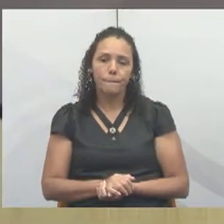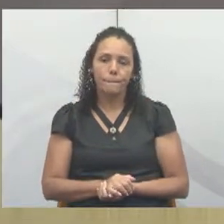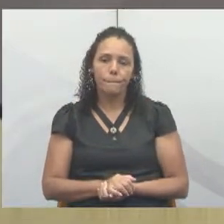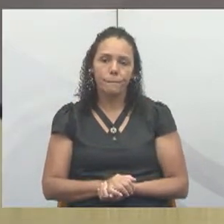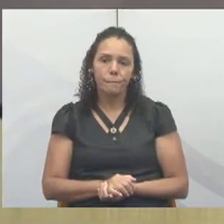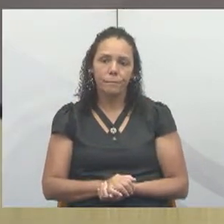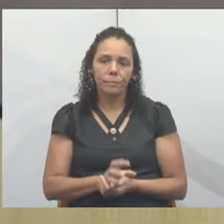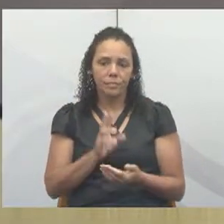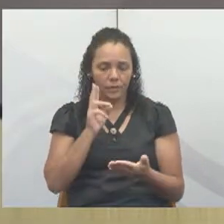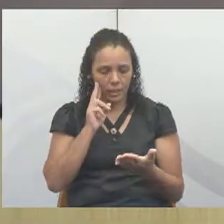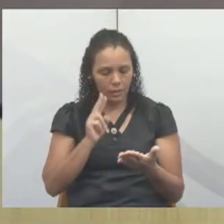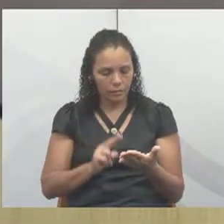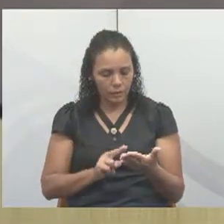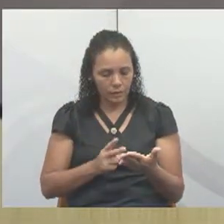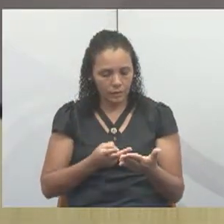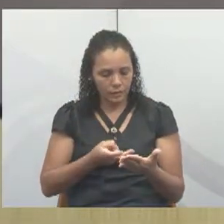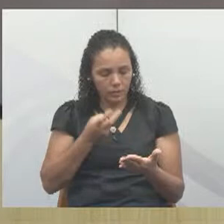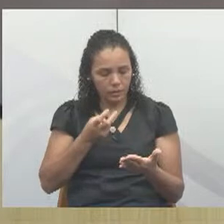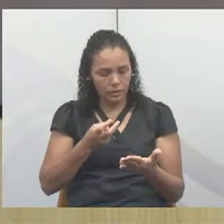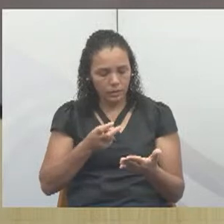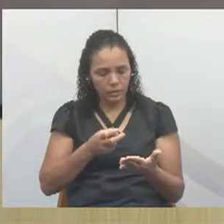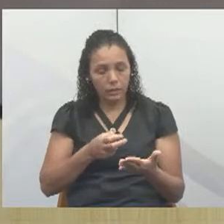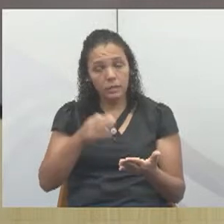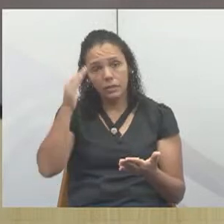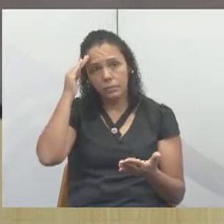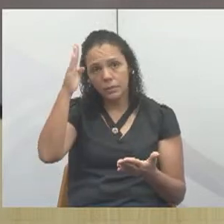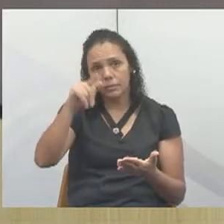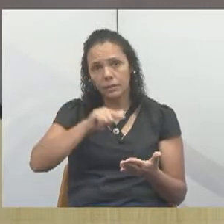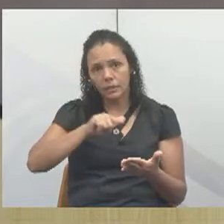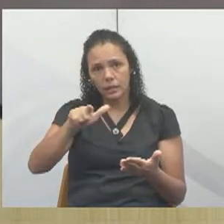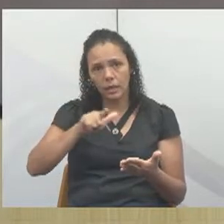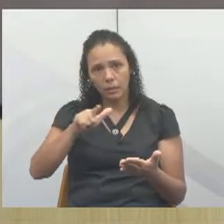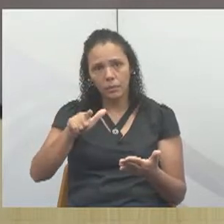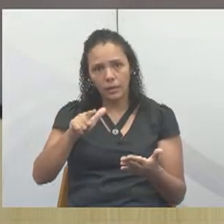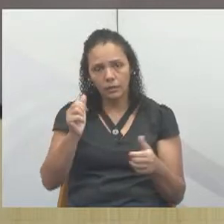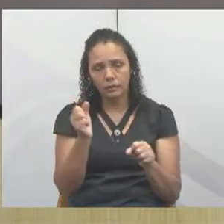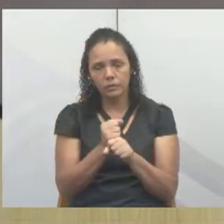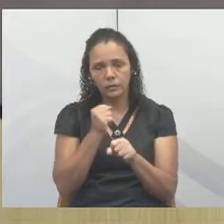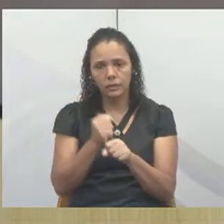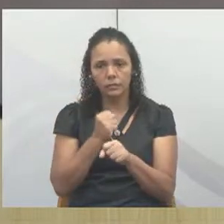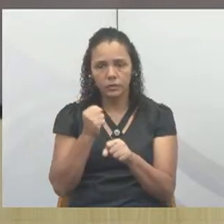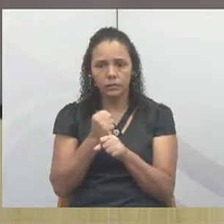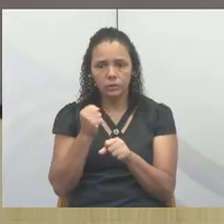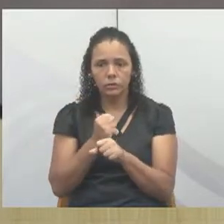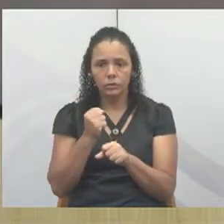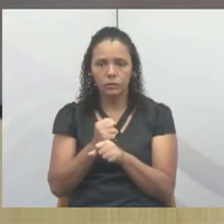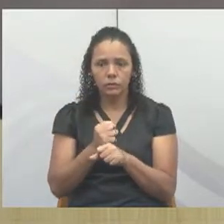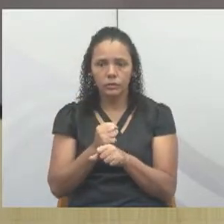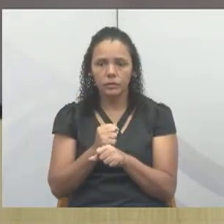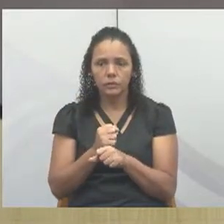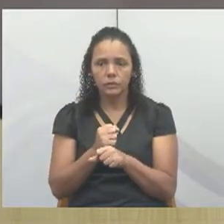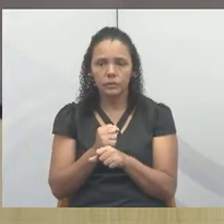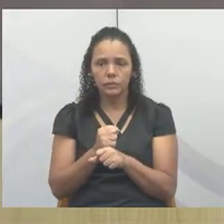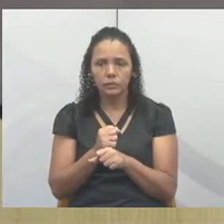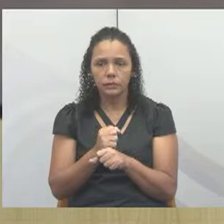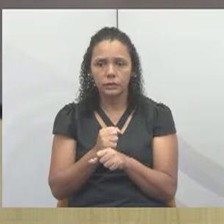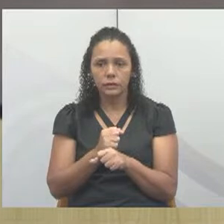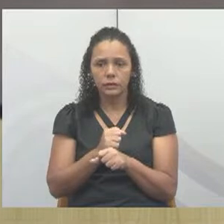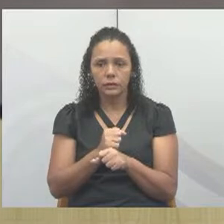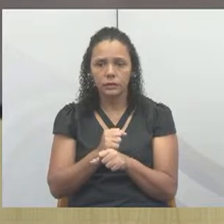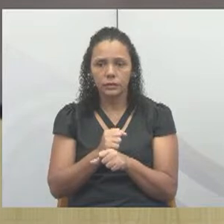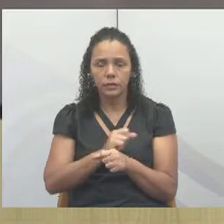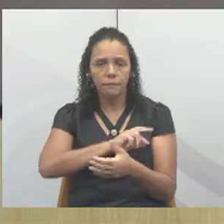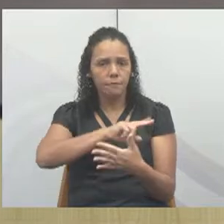aqui nas principais ações da infraestrutura, ela está em várias